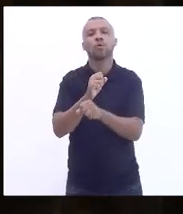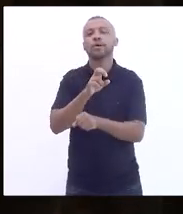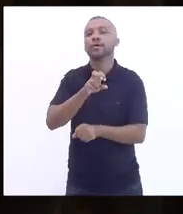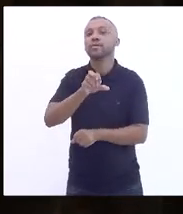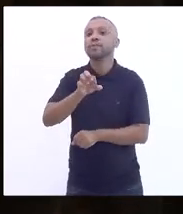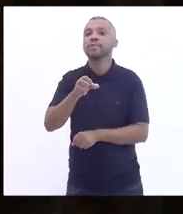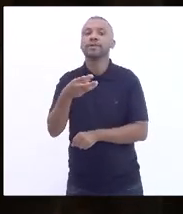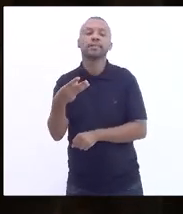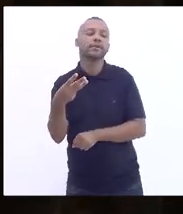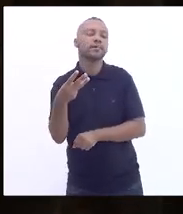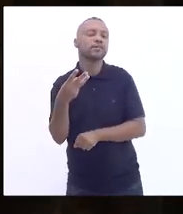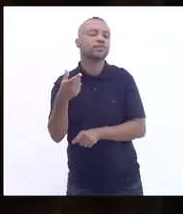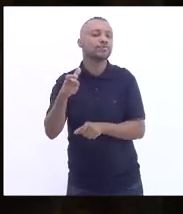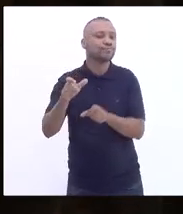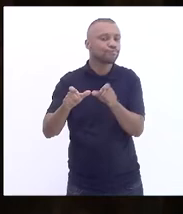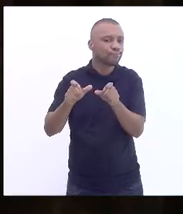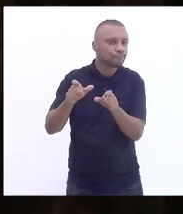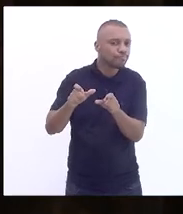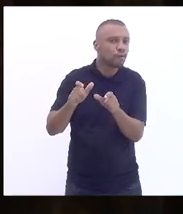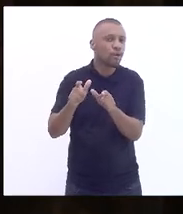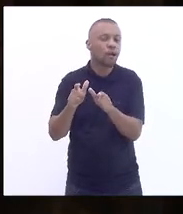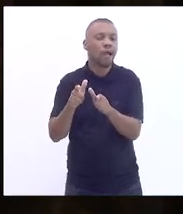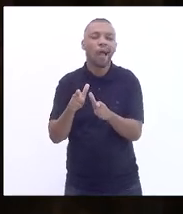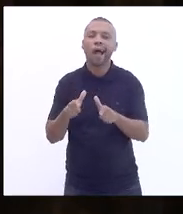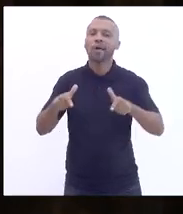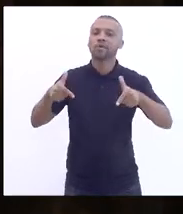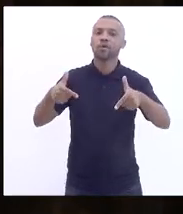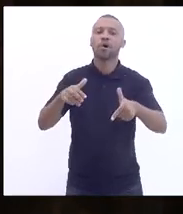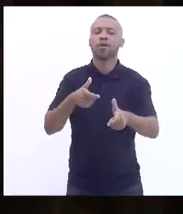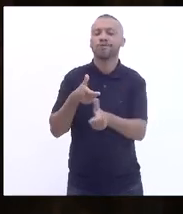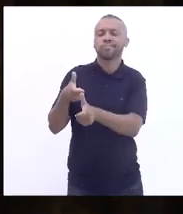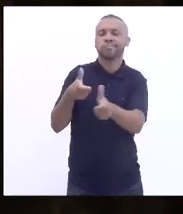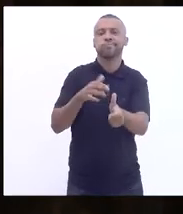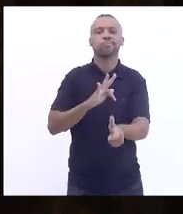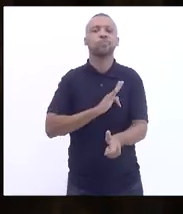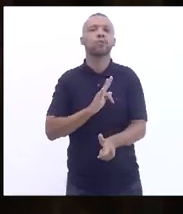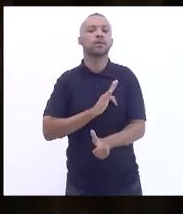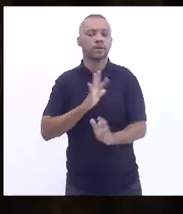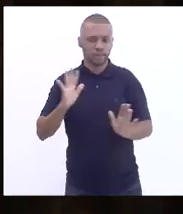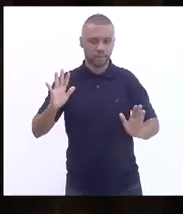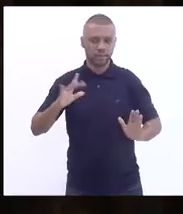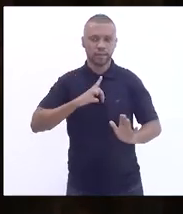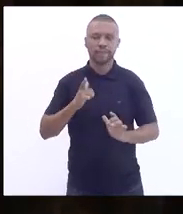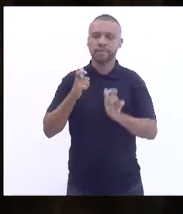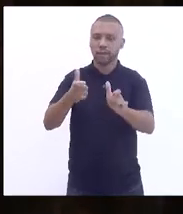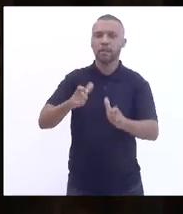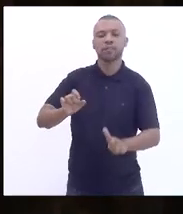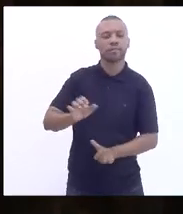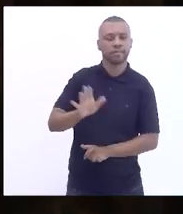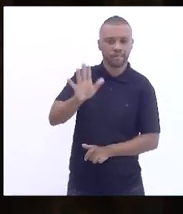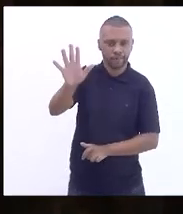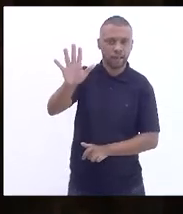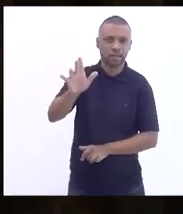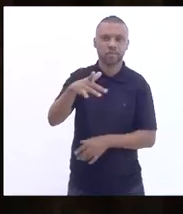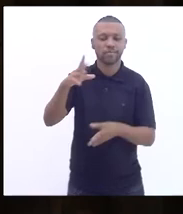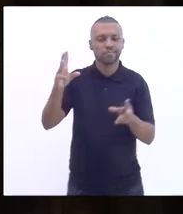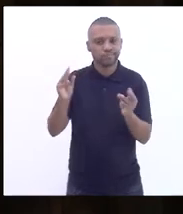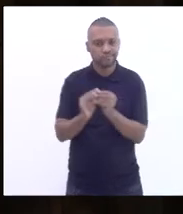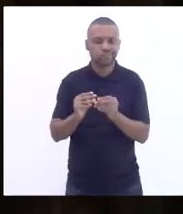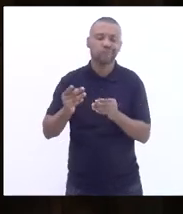em operações policiais né E nisso